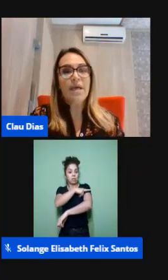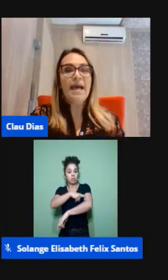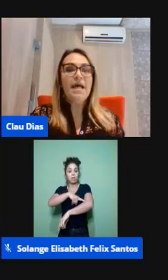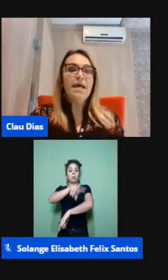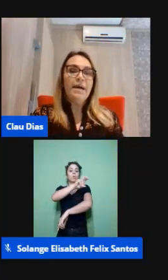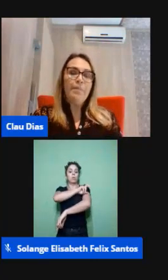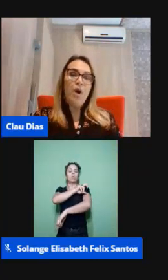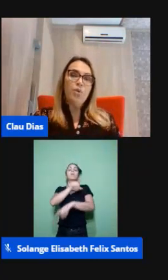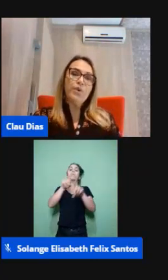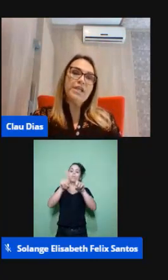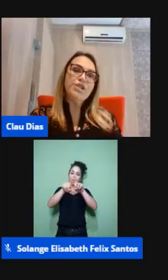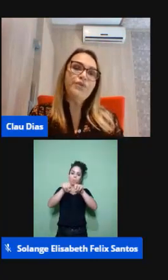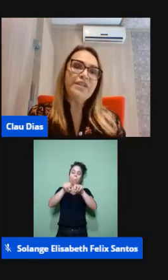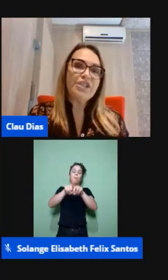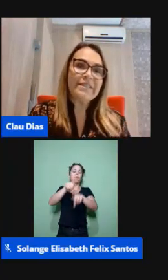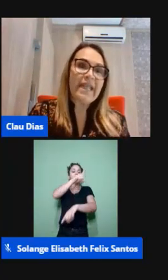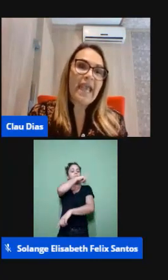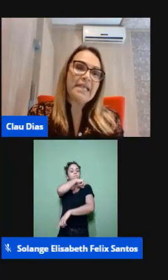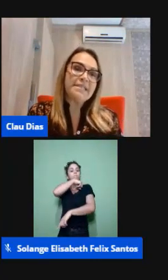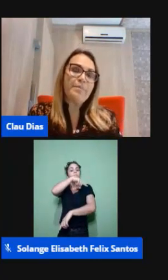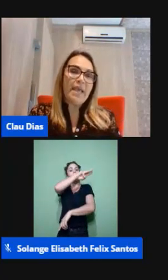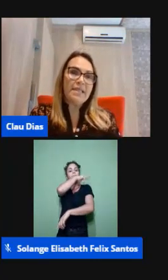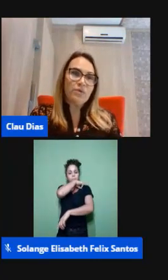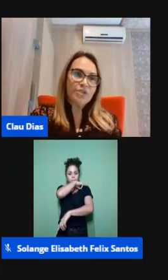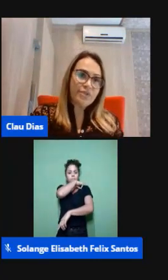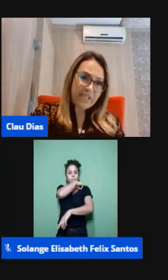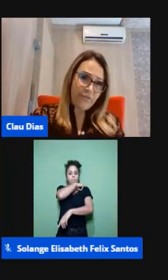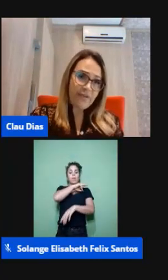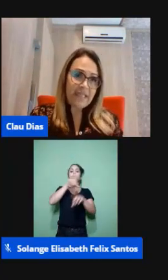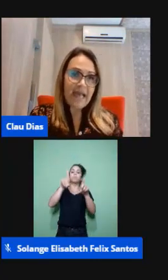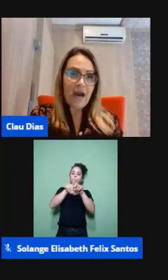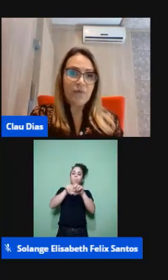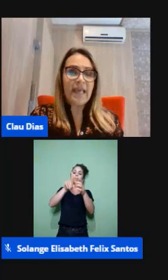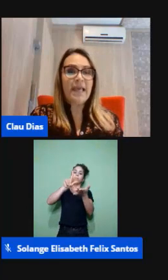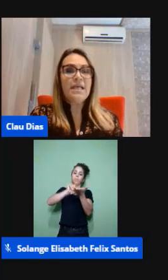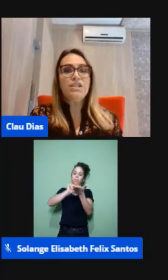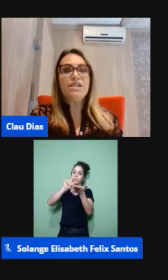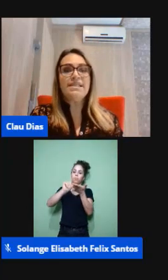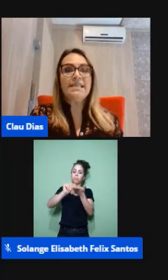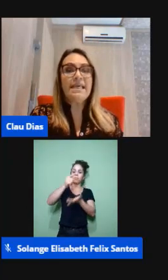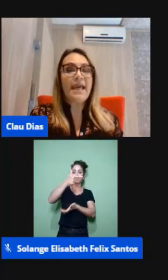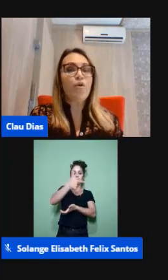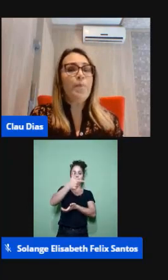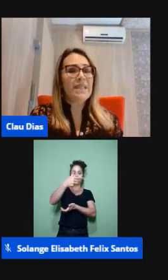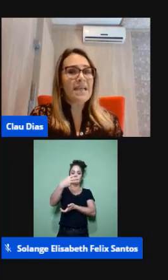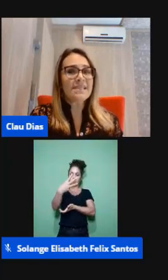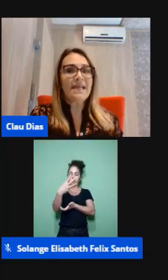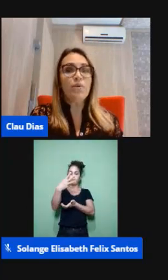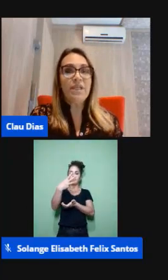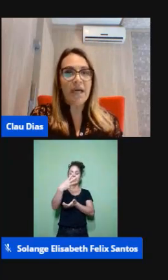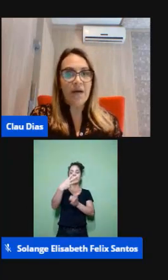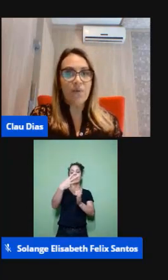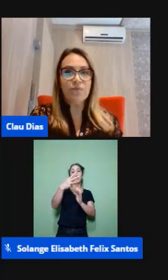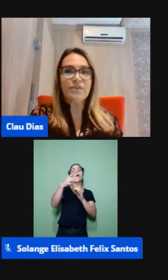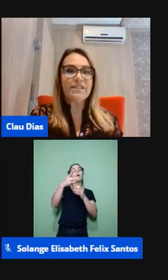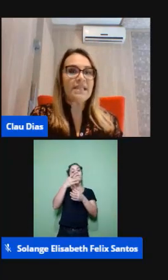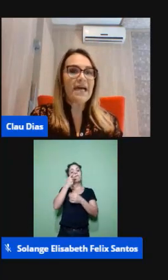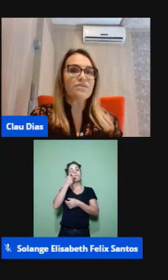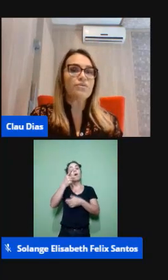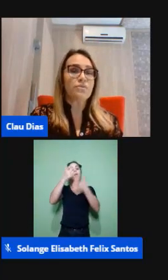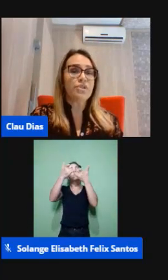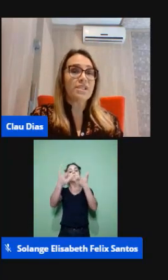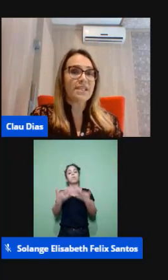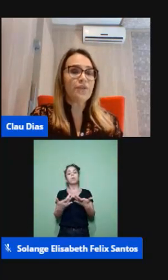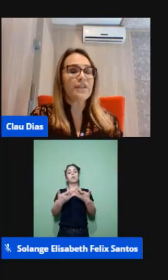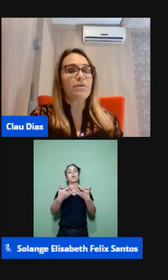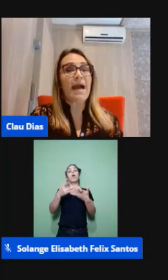médio. Bom, no artigo 23 também da Constituição Federal, né, diz que é competência da União, dos